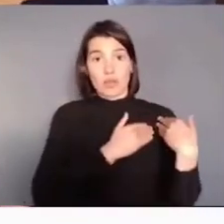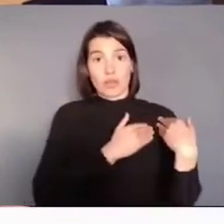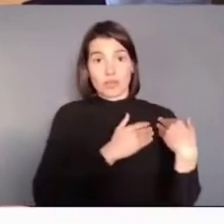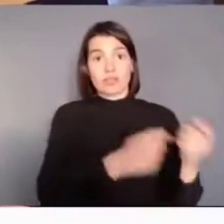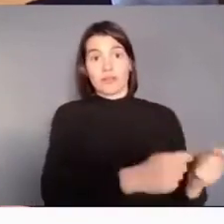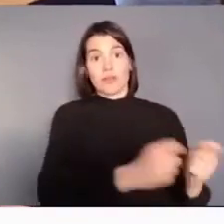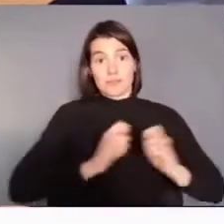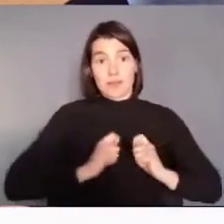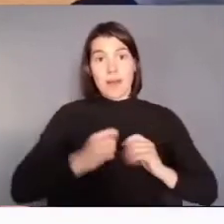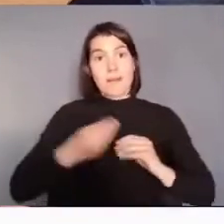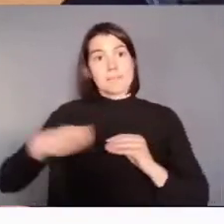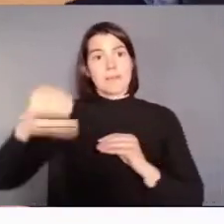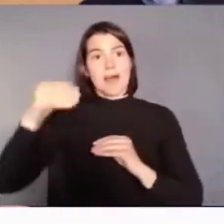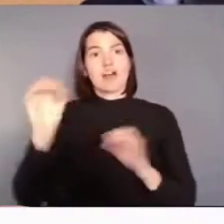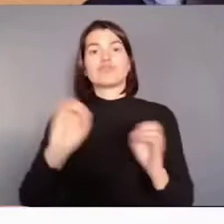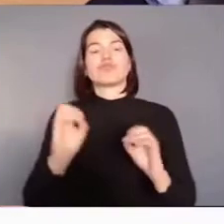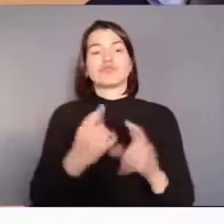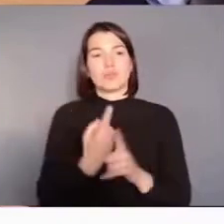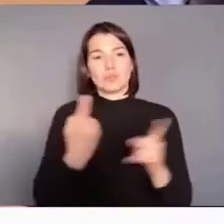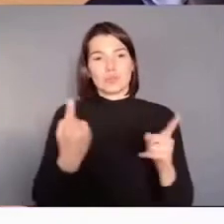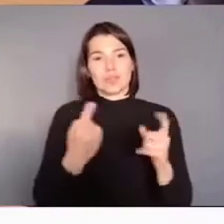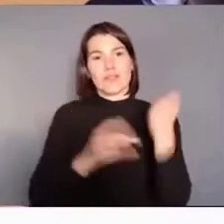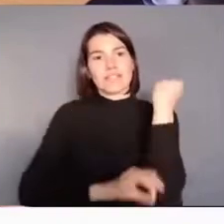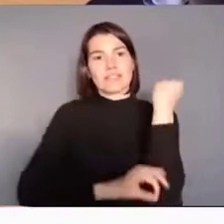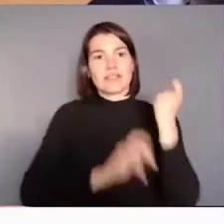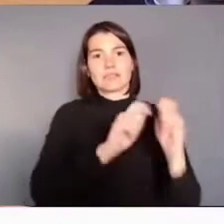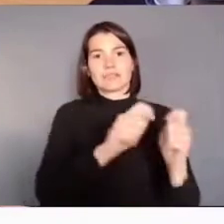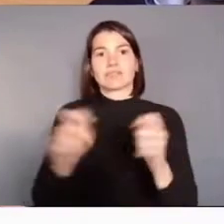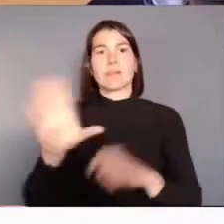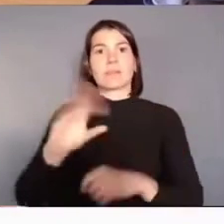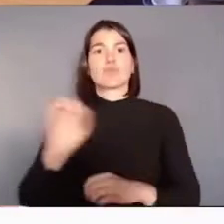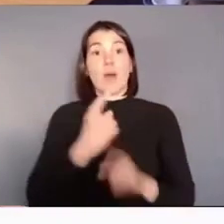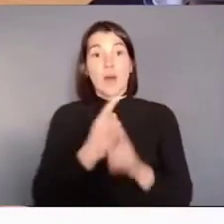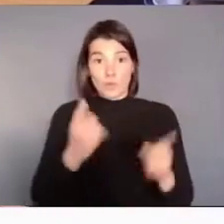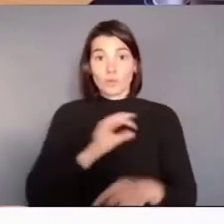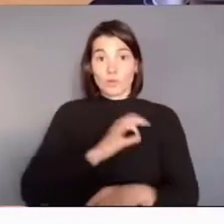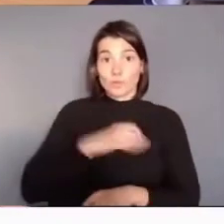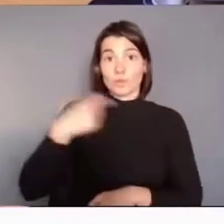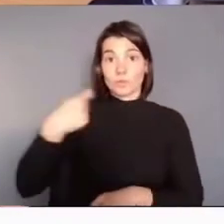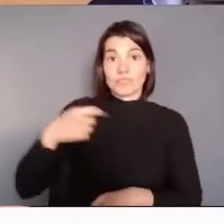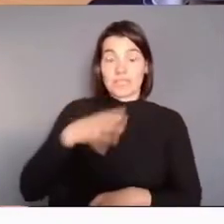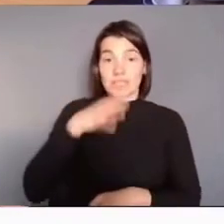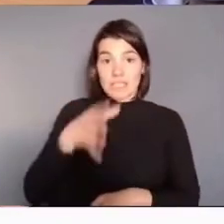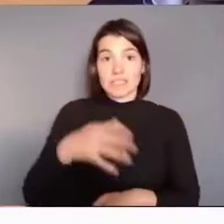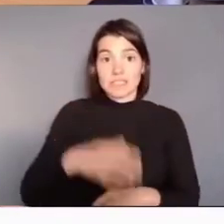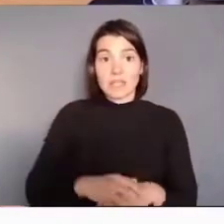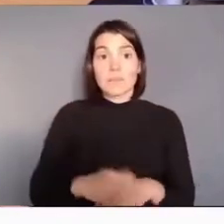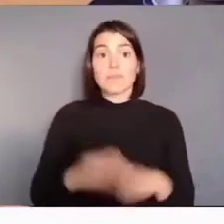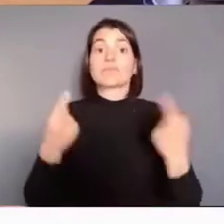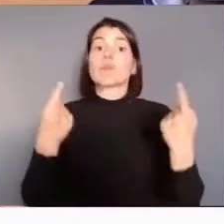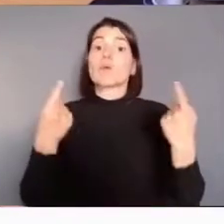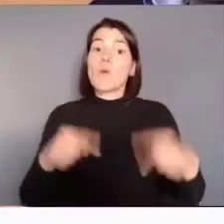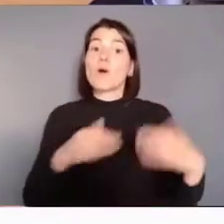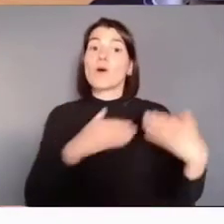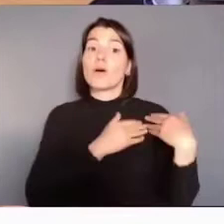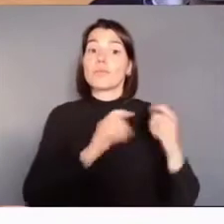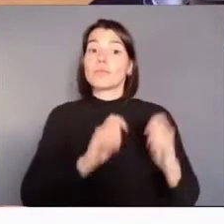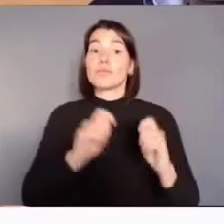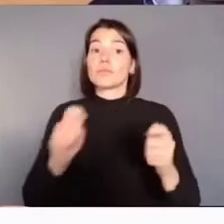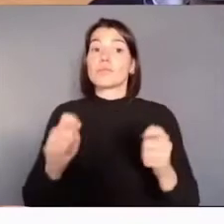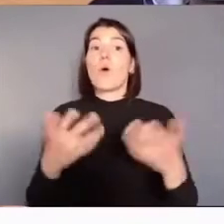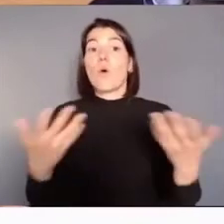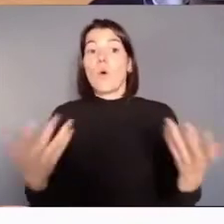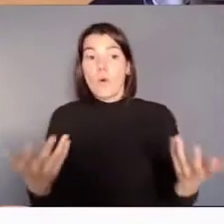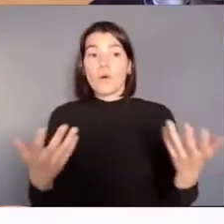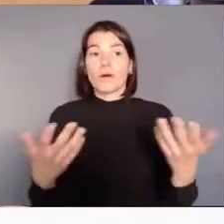e mais delegação de competências nas juntas de freguesia. Porque, nas palavras do Sr. Presidente, só há delegação de competências ou só deve haver